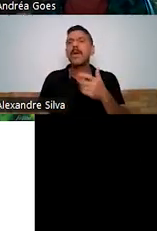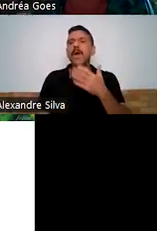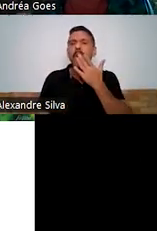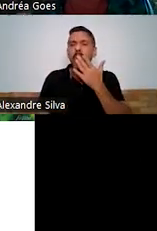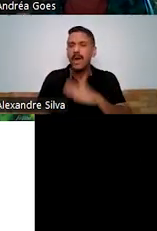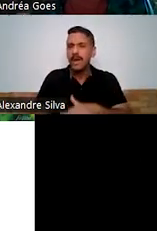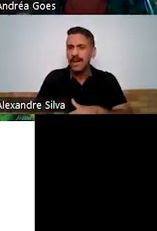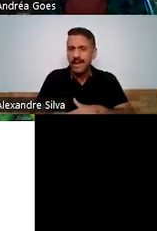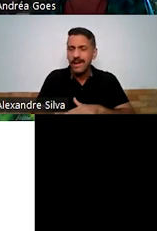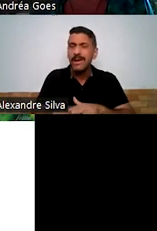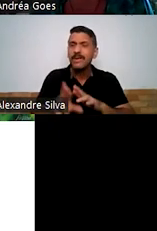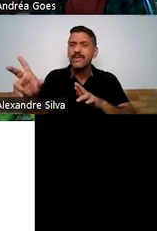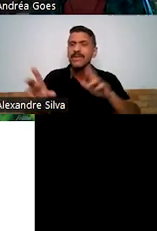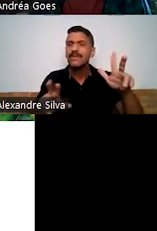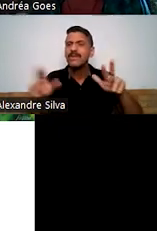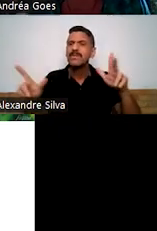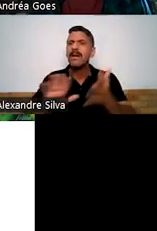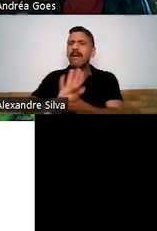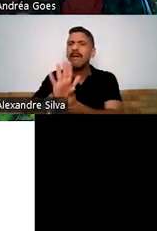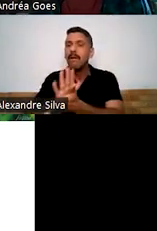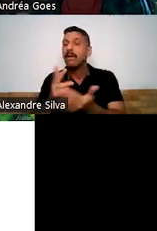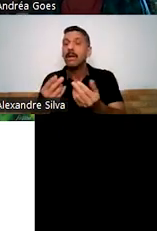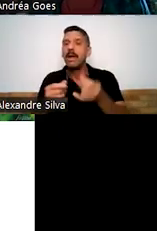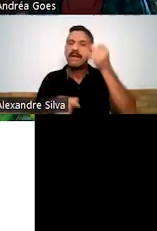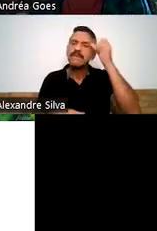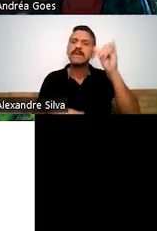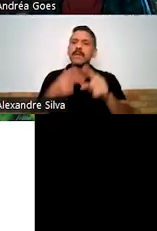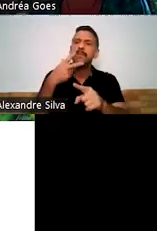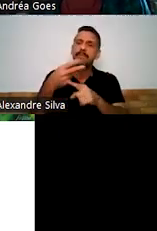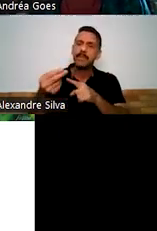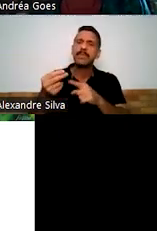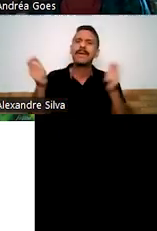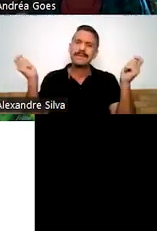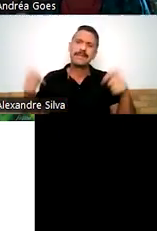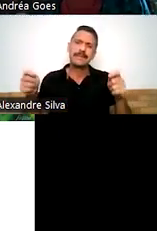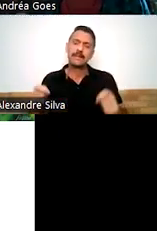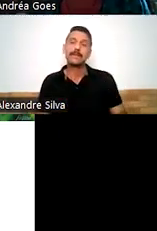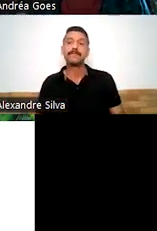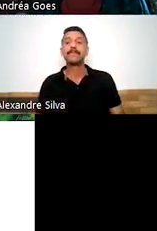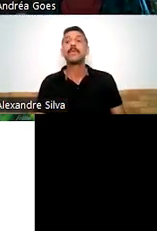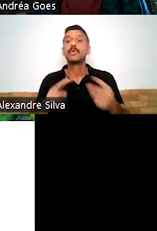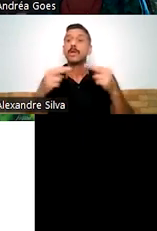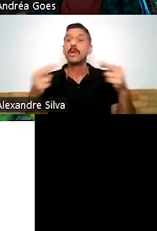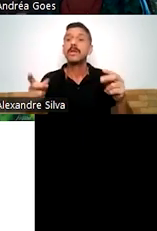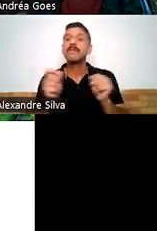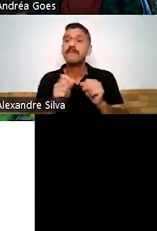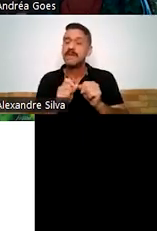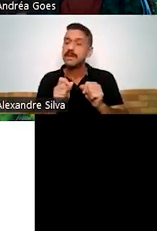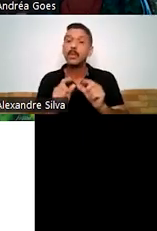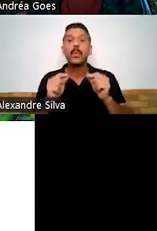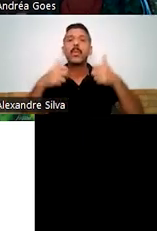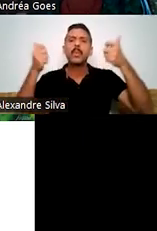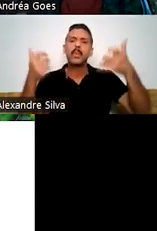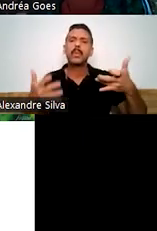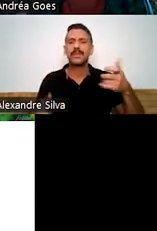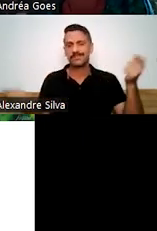diferenciar pessoas através de cor de pele. Então, aí a gente trabalharia com os genes que codificam os pigmentos de melanina. Então,